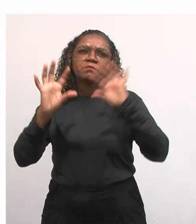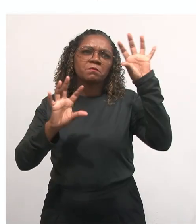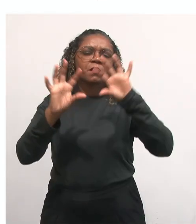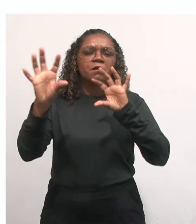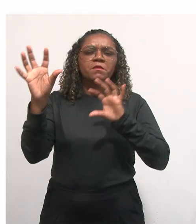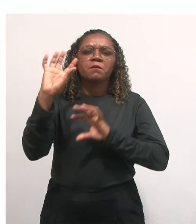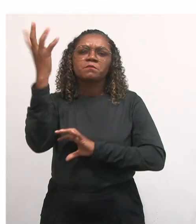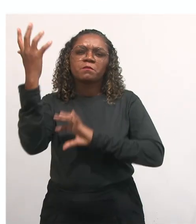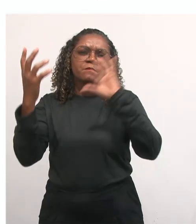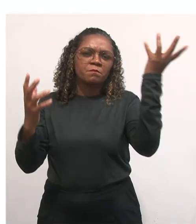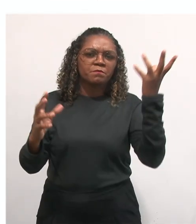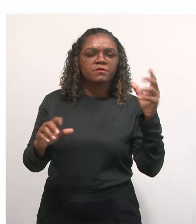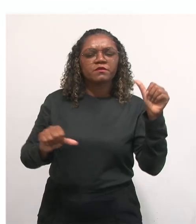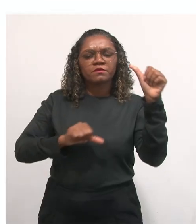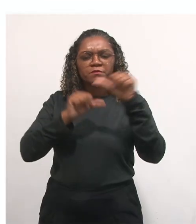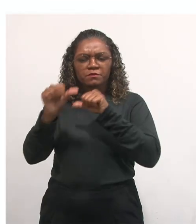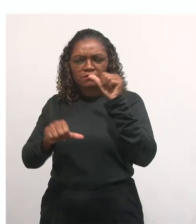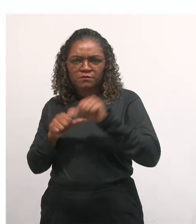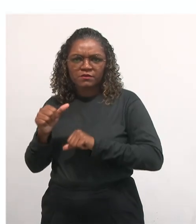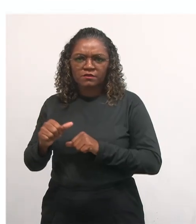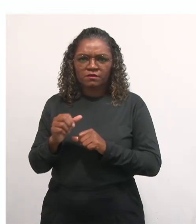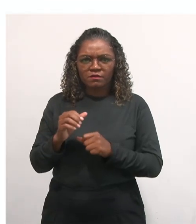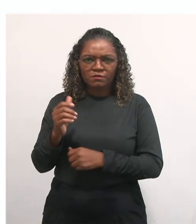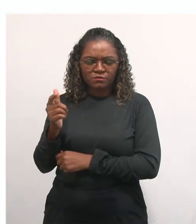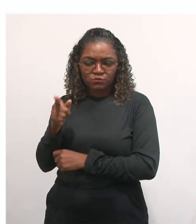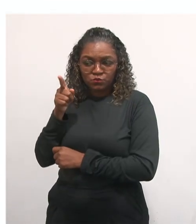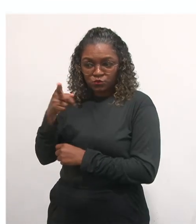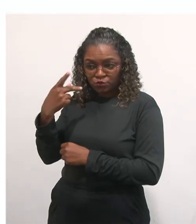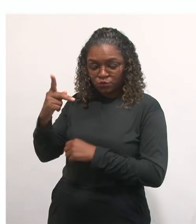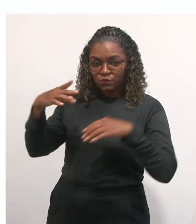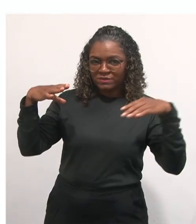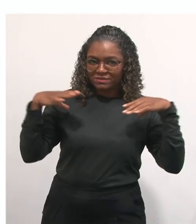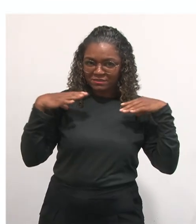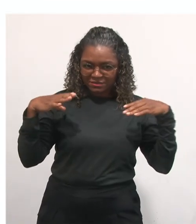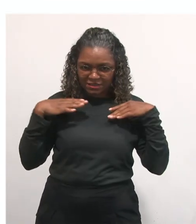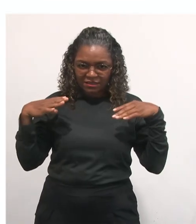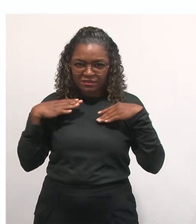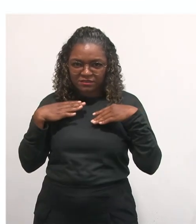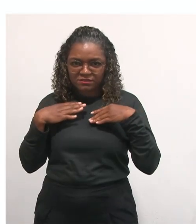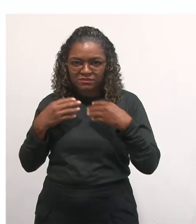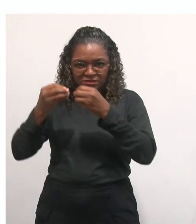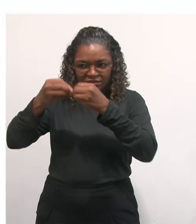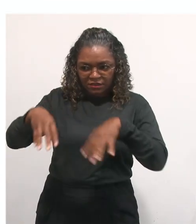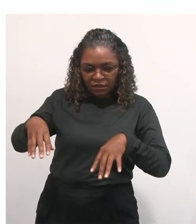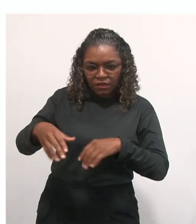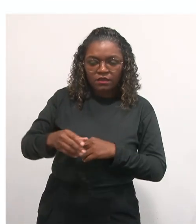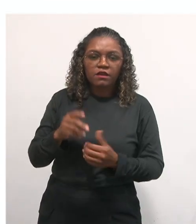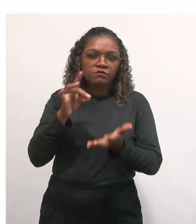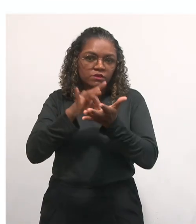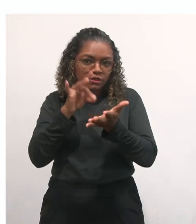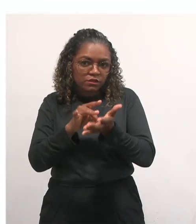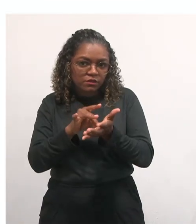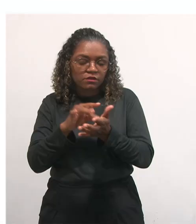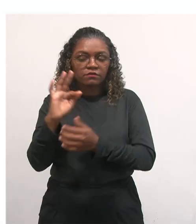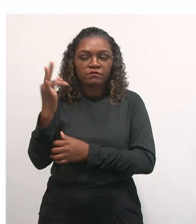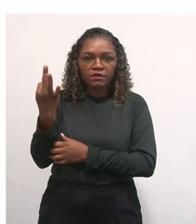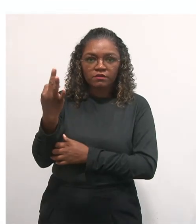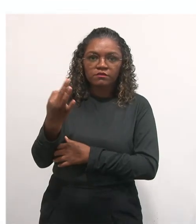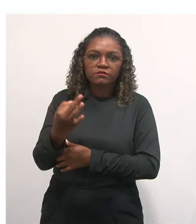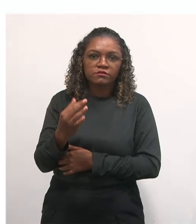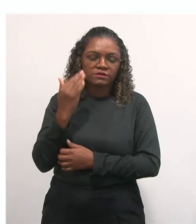têm afetado sua cidade nos últimos anos? É verdadeiro ou é falso? Observe que perguntas fechadas podem